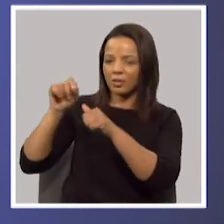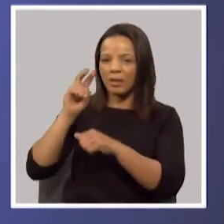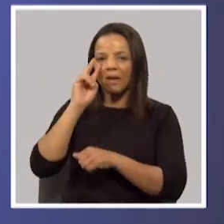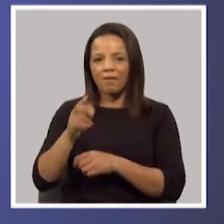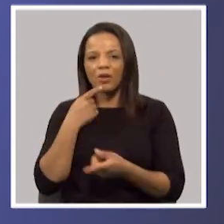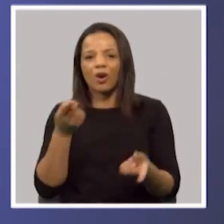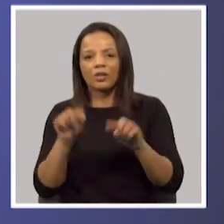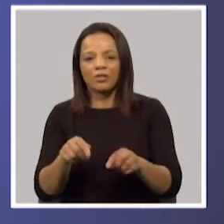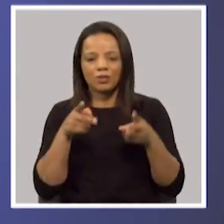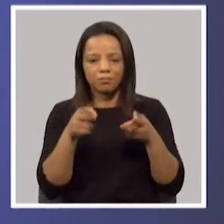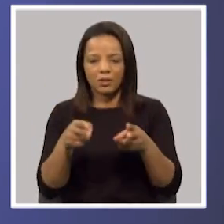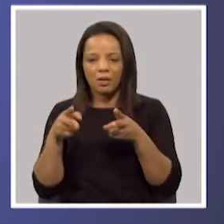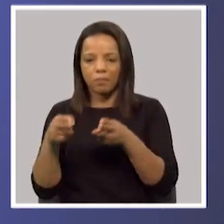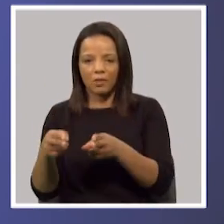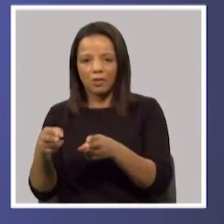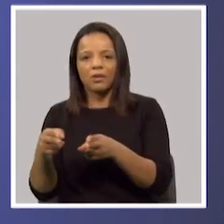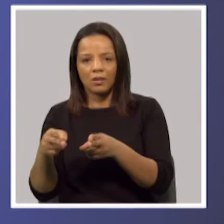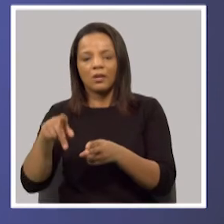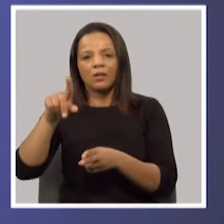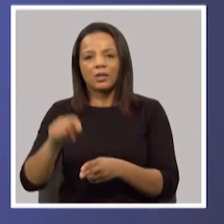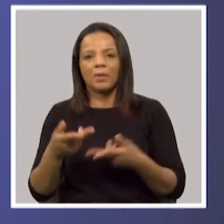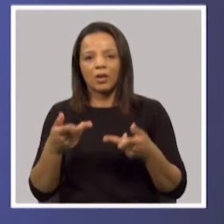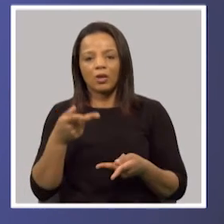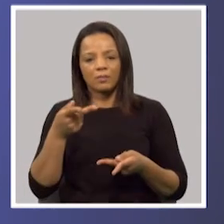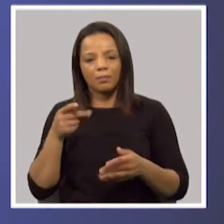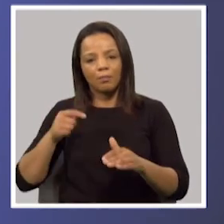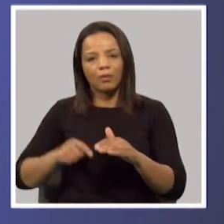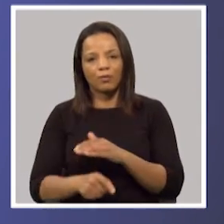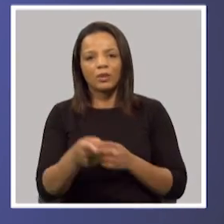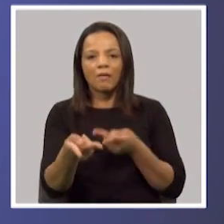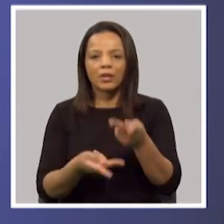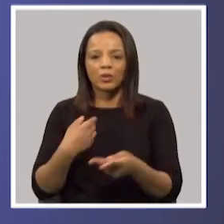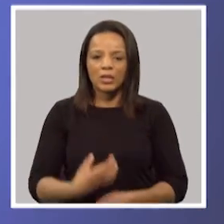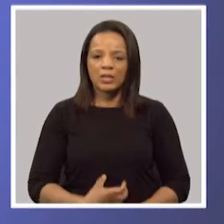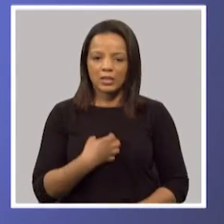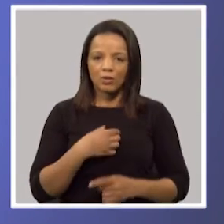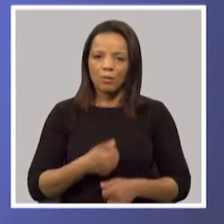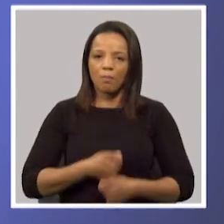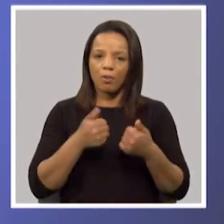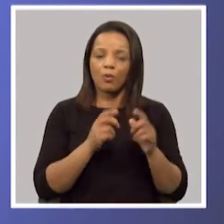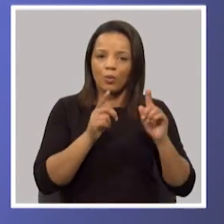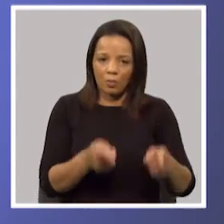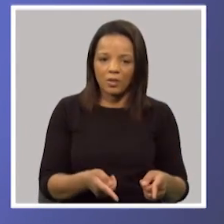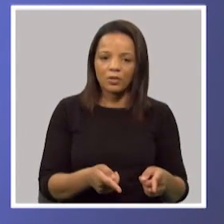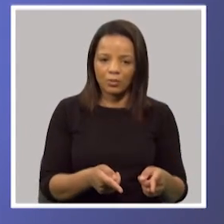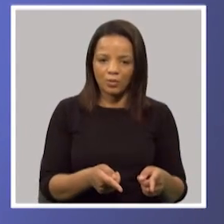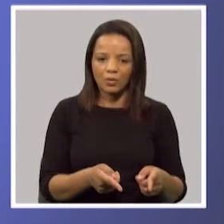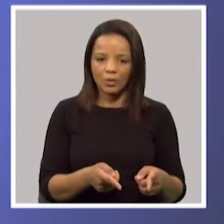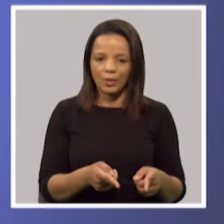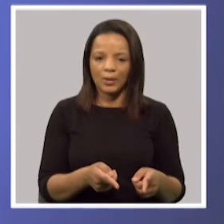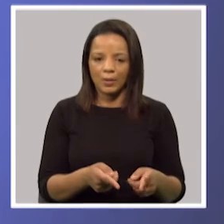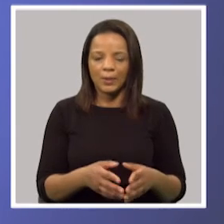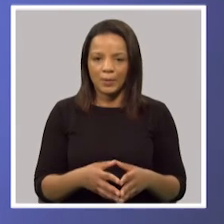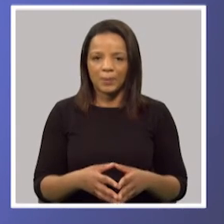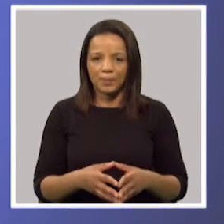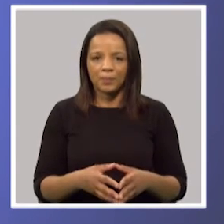a visualizar a curta e analisá-la de uma forma mais profunda, eu sinto que foi um bom começo para aquilo que